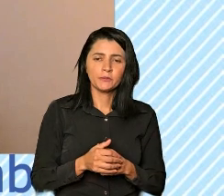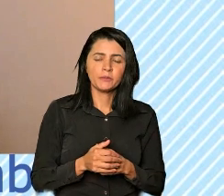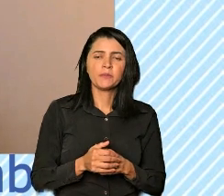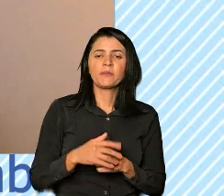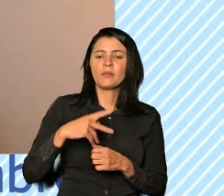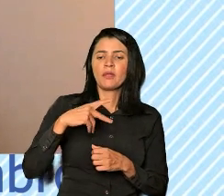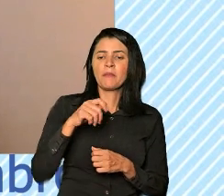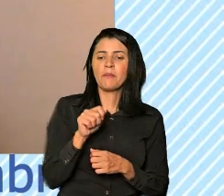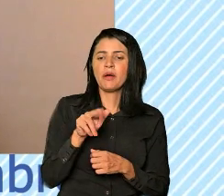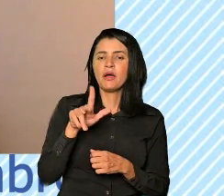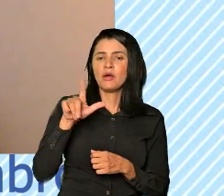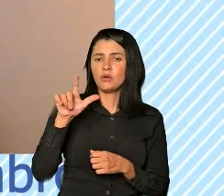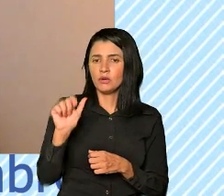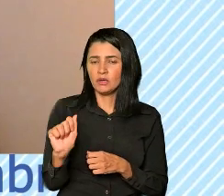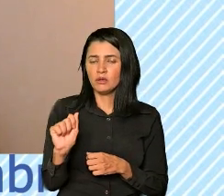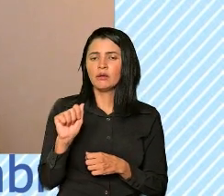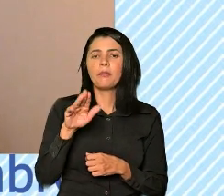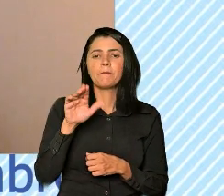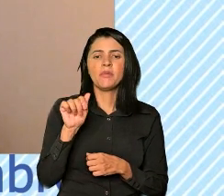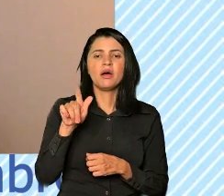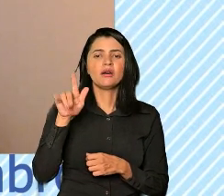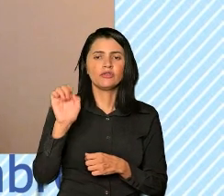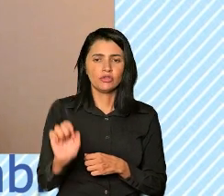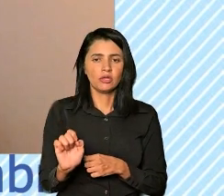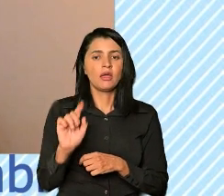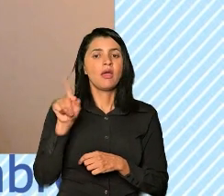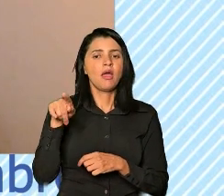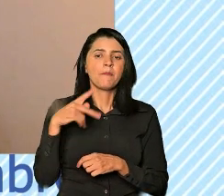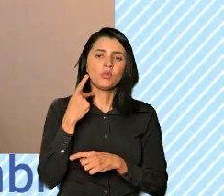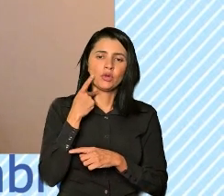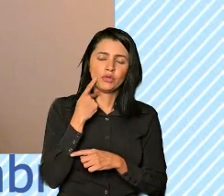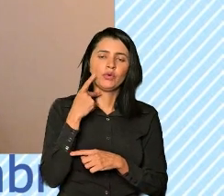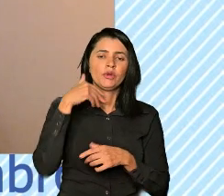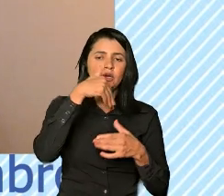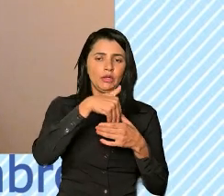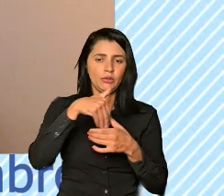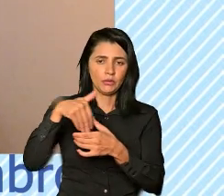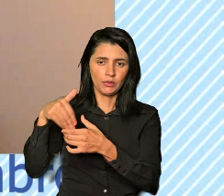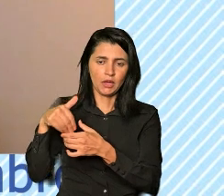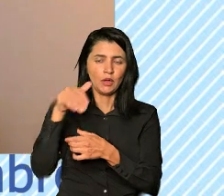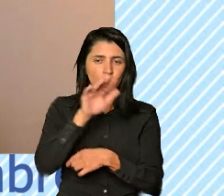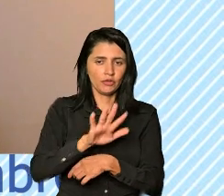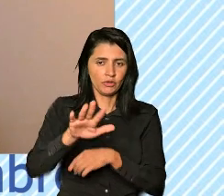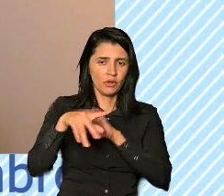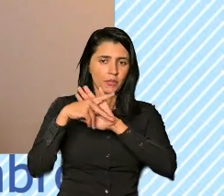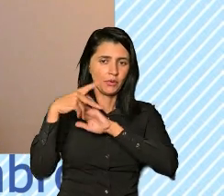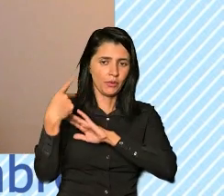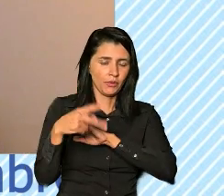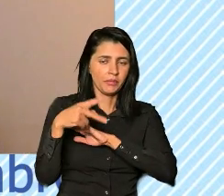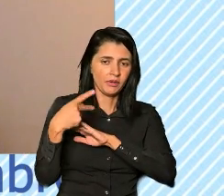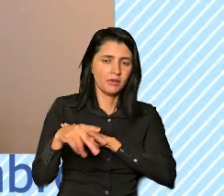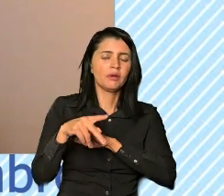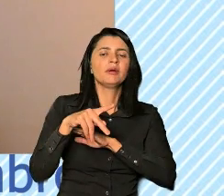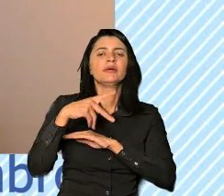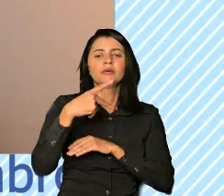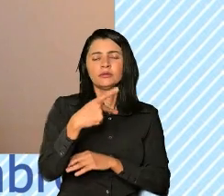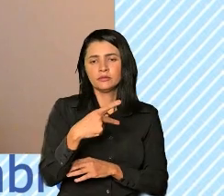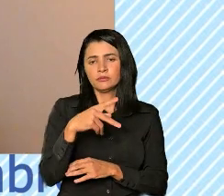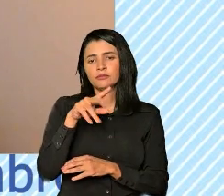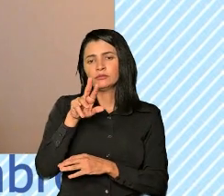Paula Bager, que é a procuradora eleitoral, procuradora regional da República e procuradora